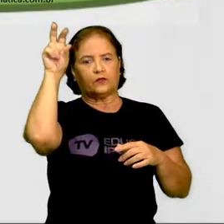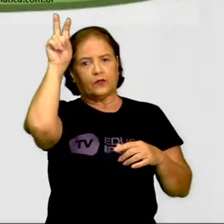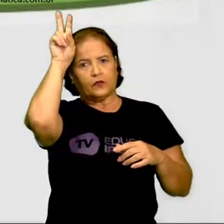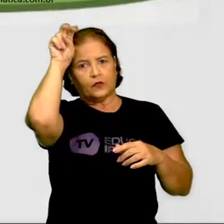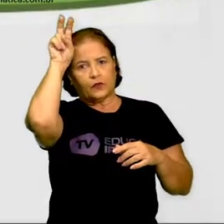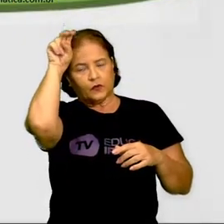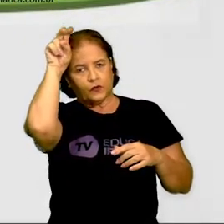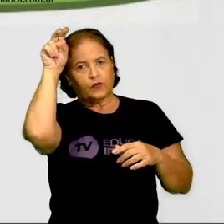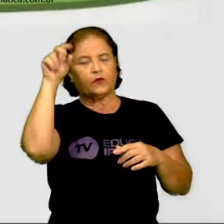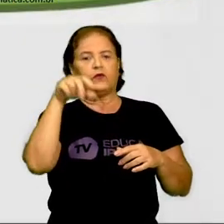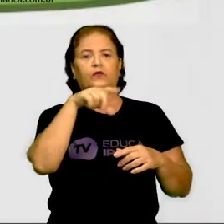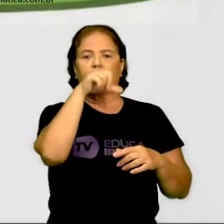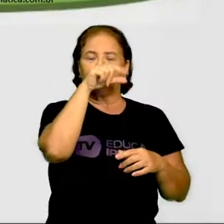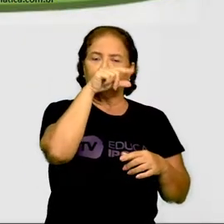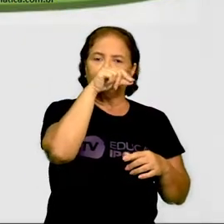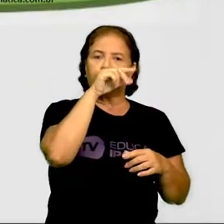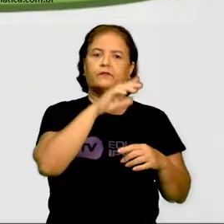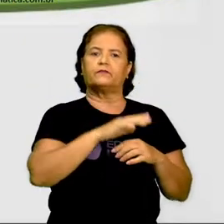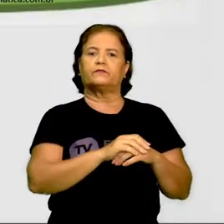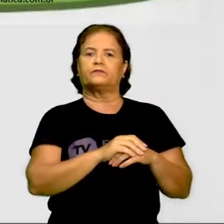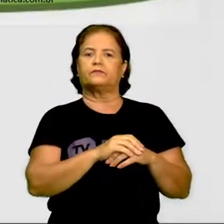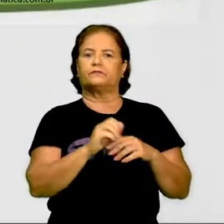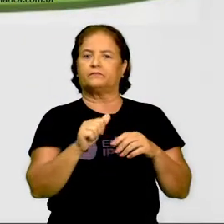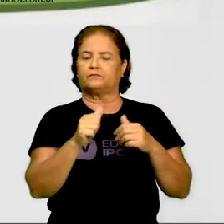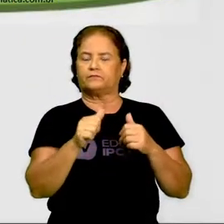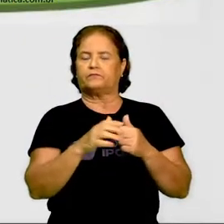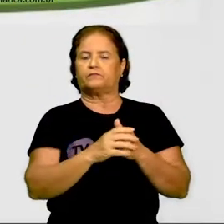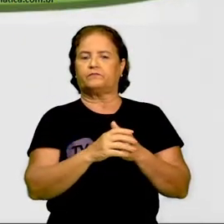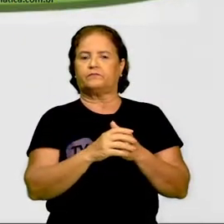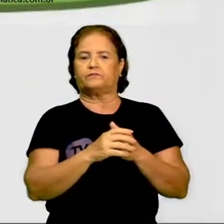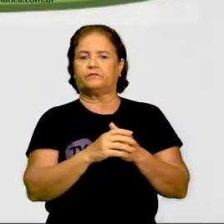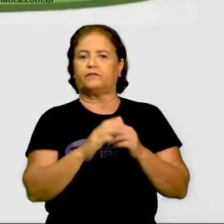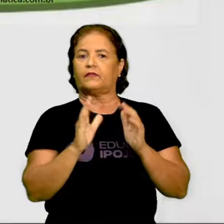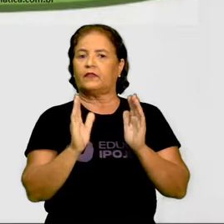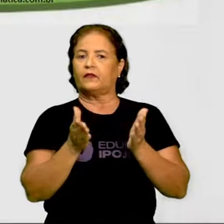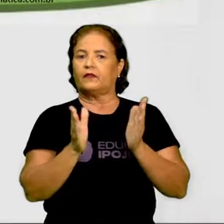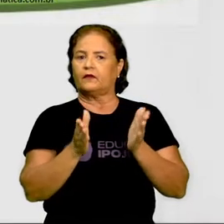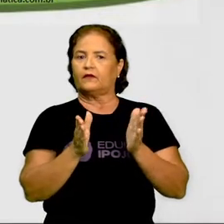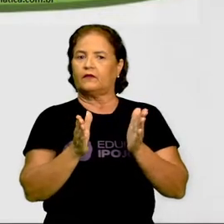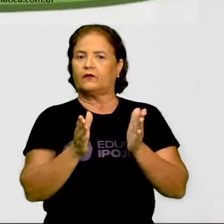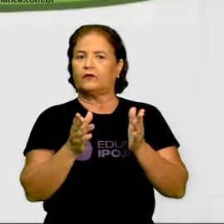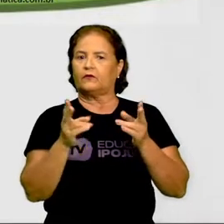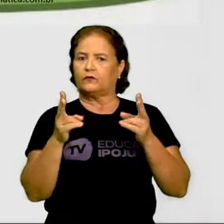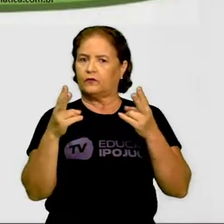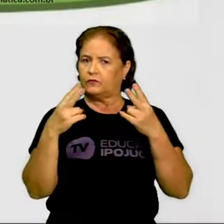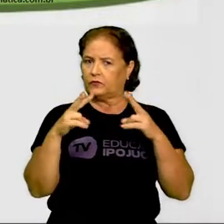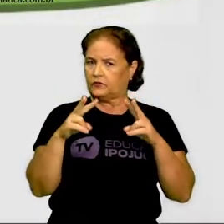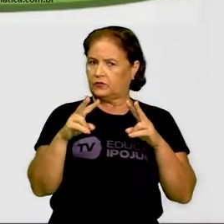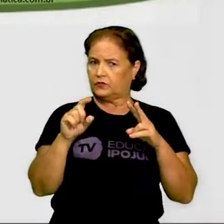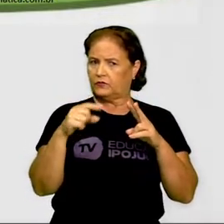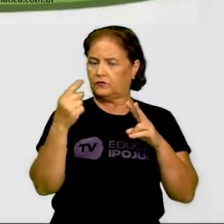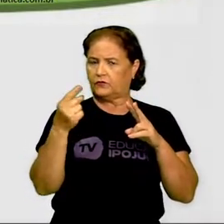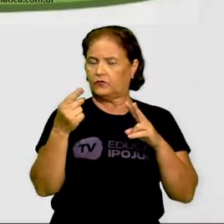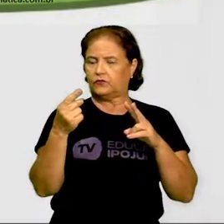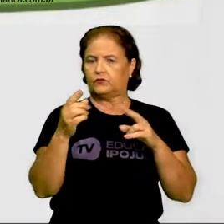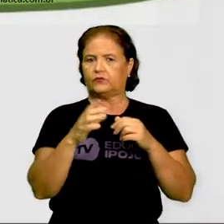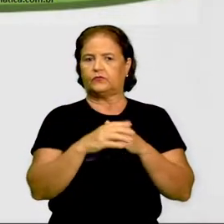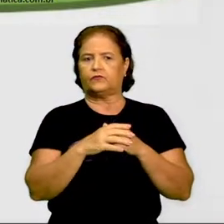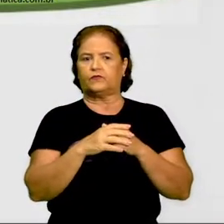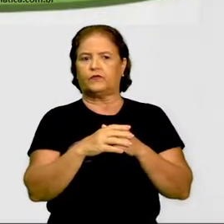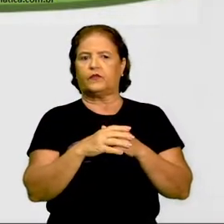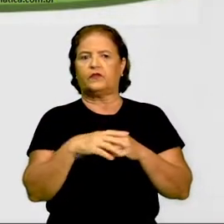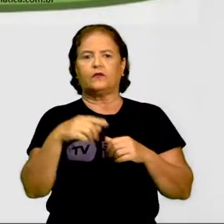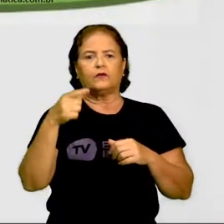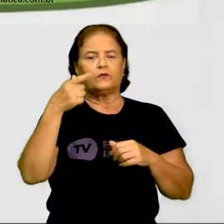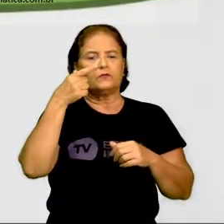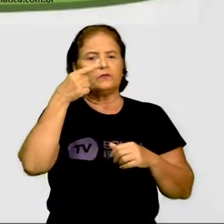pato. Muito bem, crianças. Agora observem ainda este outro exemplo. Nós temos aqui um